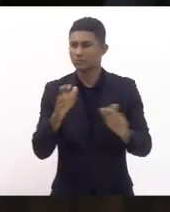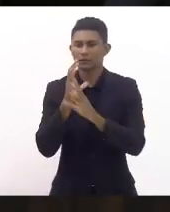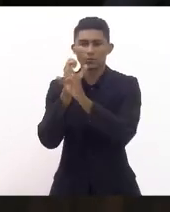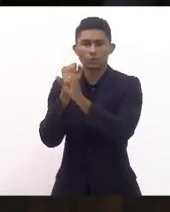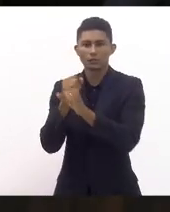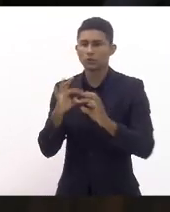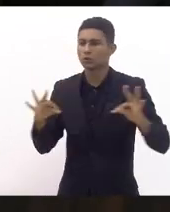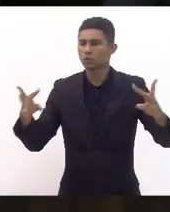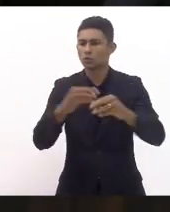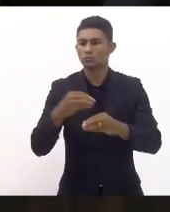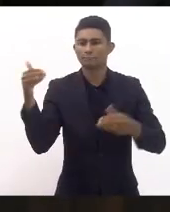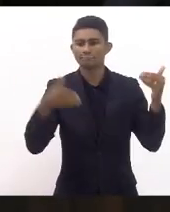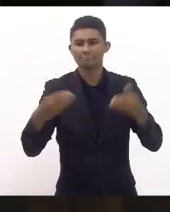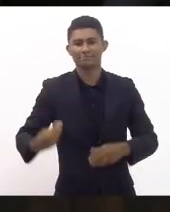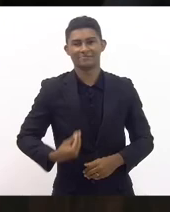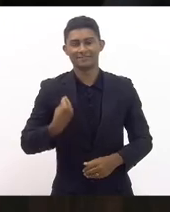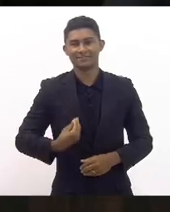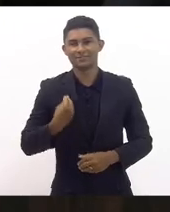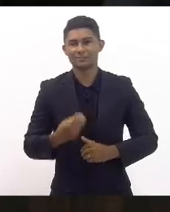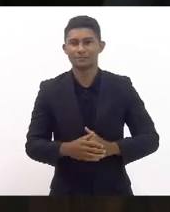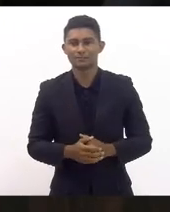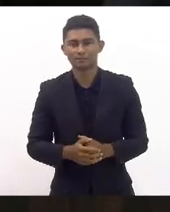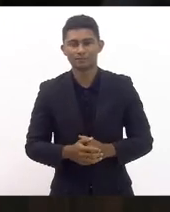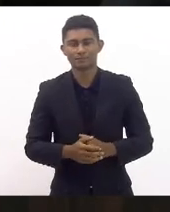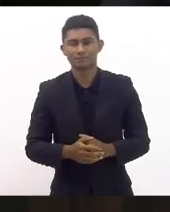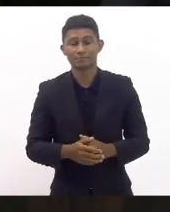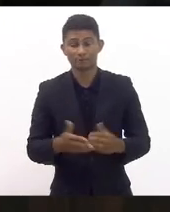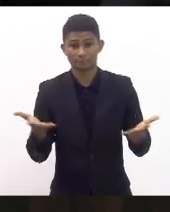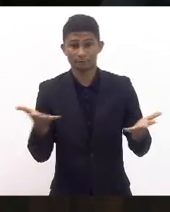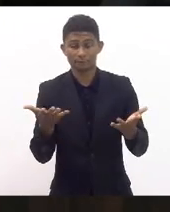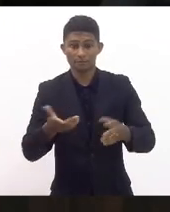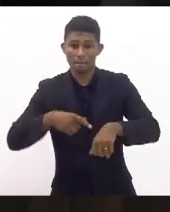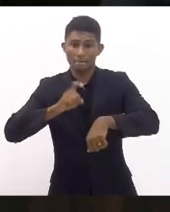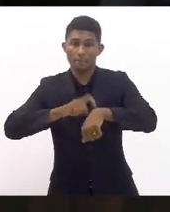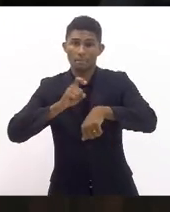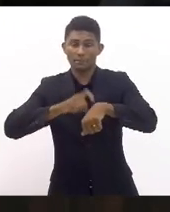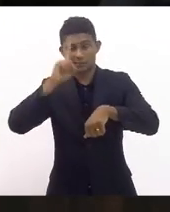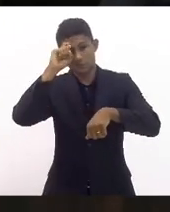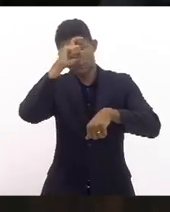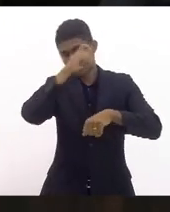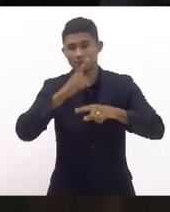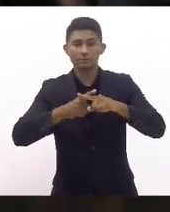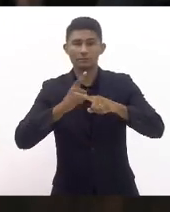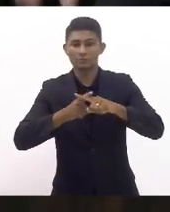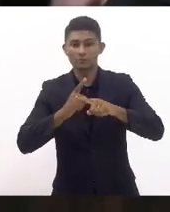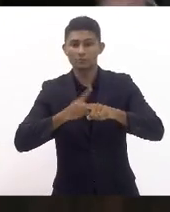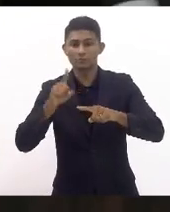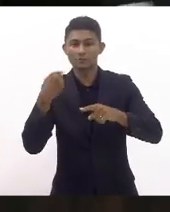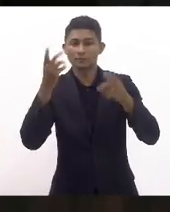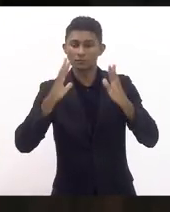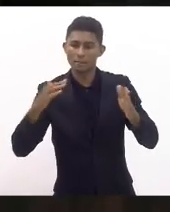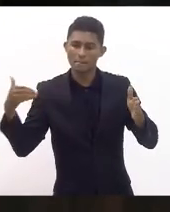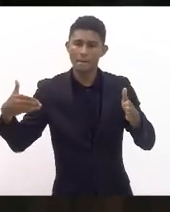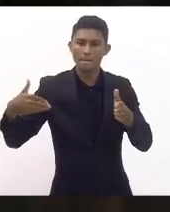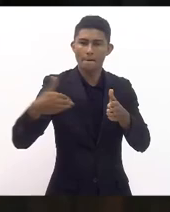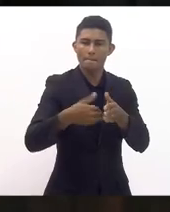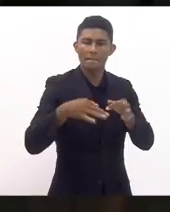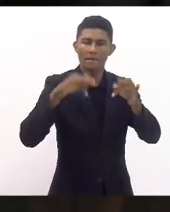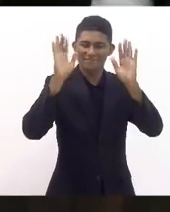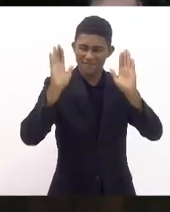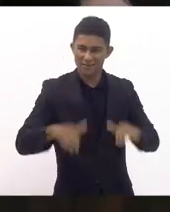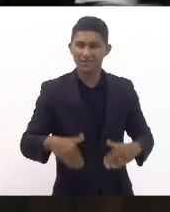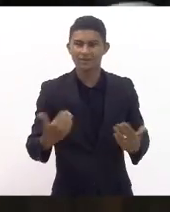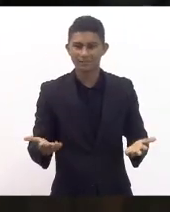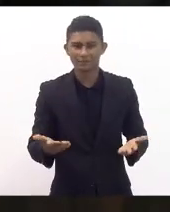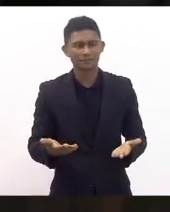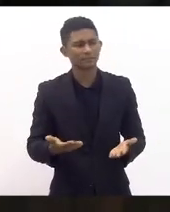estão prestigiando ao nosso secretário. Esse momento é muito difícil para mim, porque é o momento que estamos encerrando. E, ouvindo